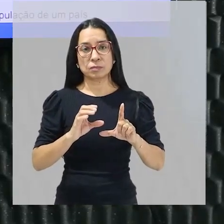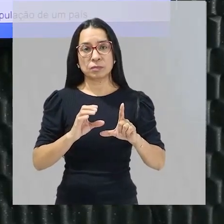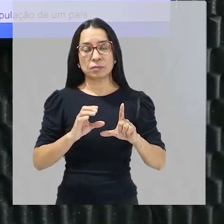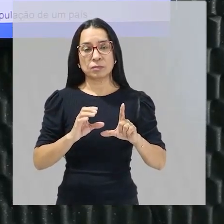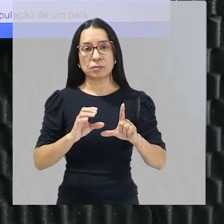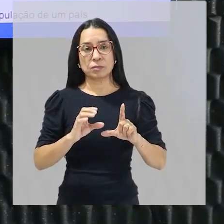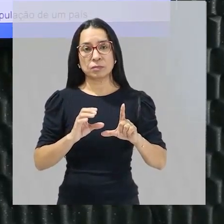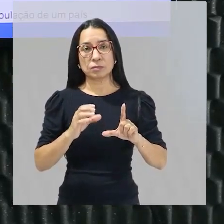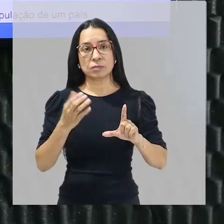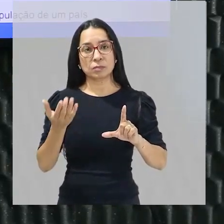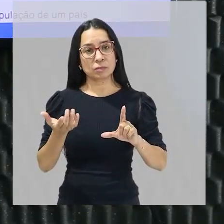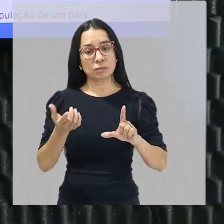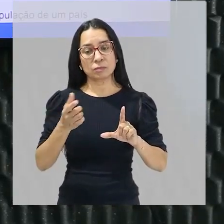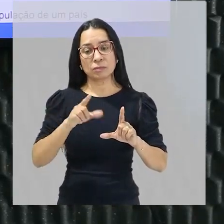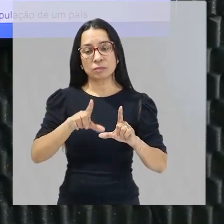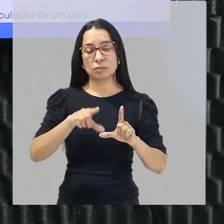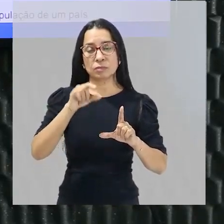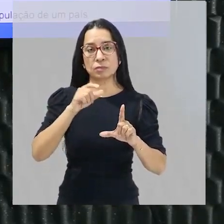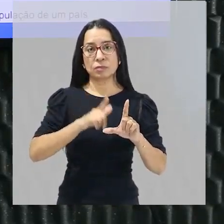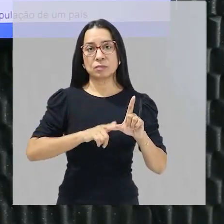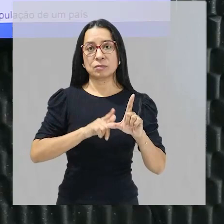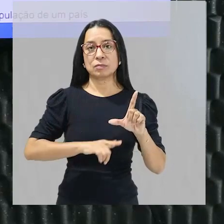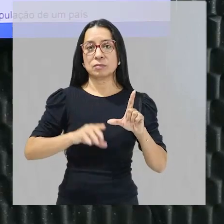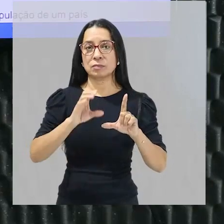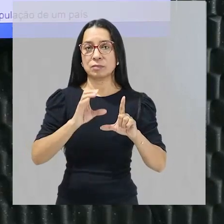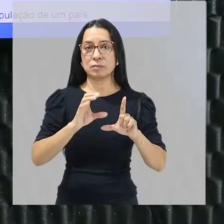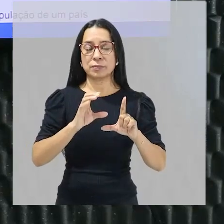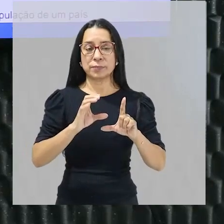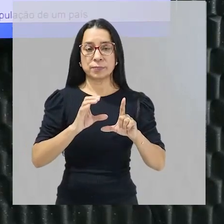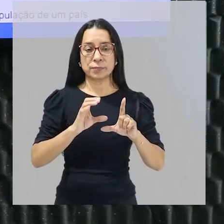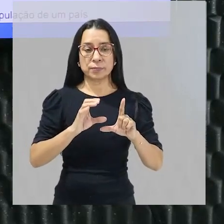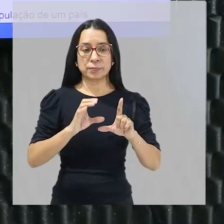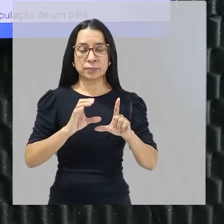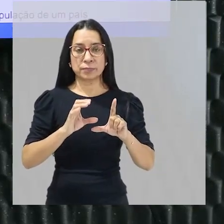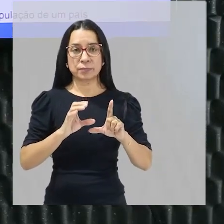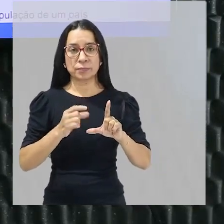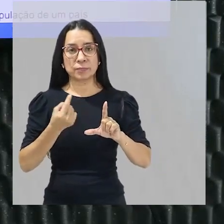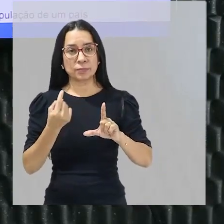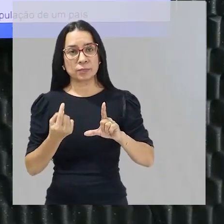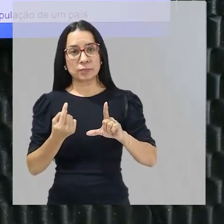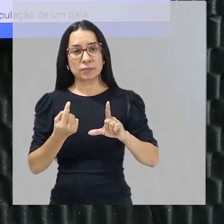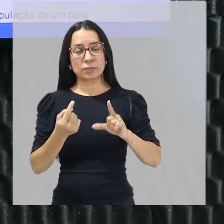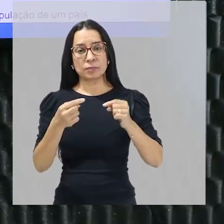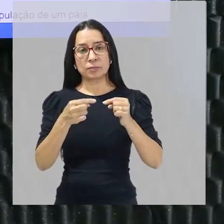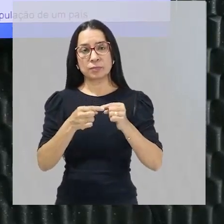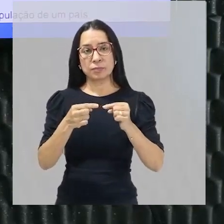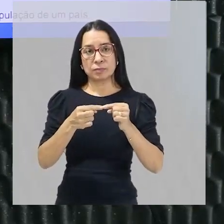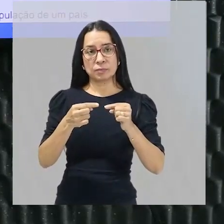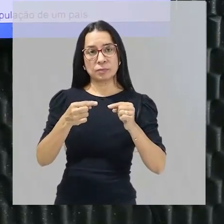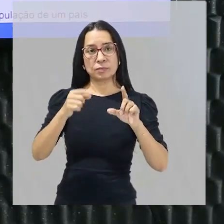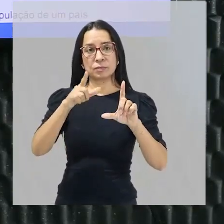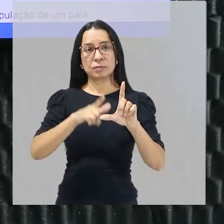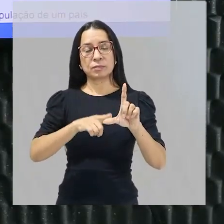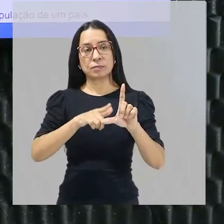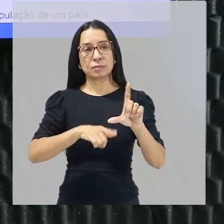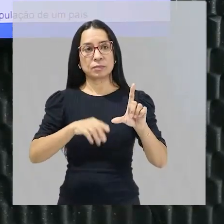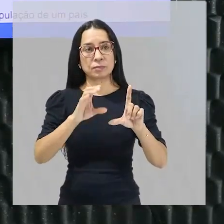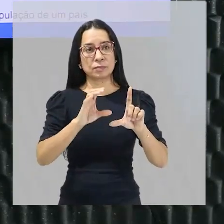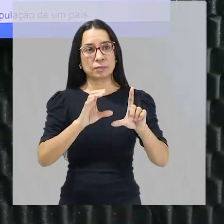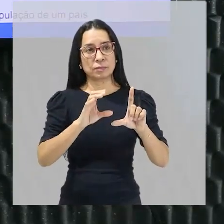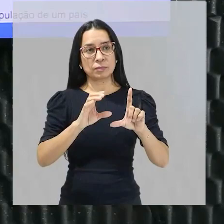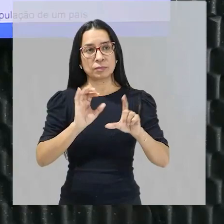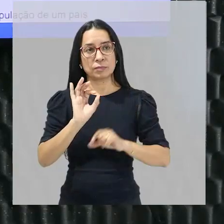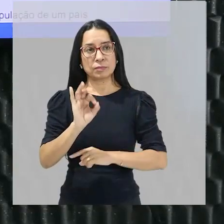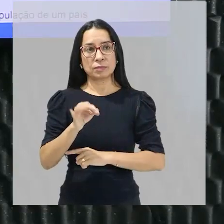Então, assinale para você aí a letra C de casa. A única que vai aqui, ó, no rumo é a letra C.